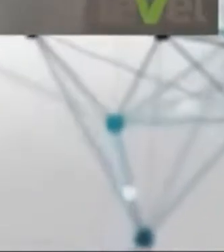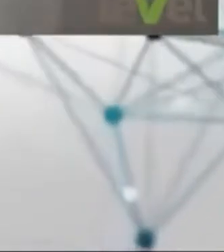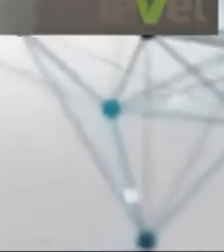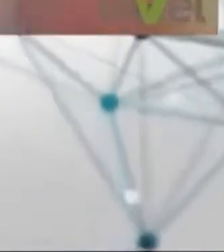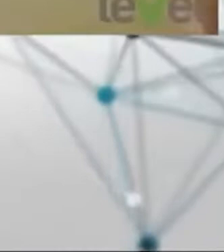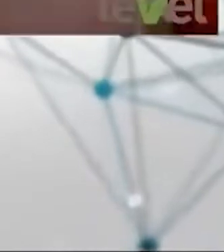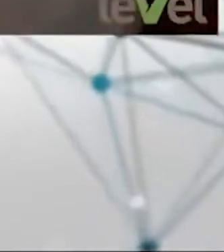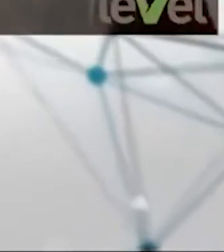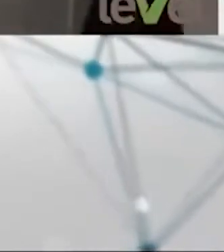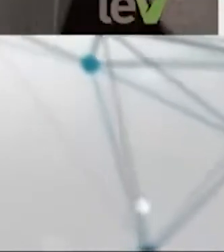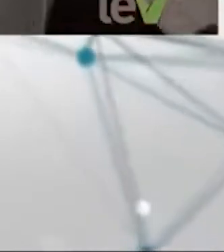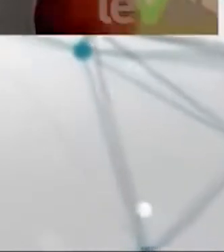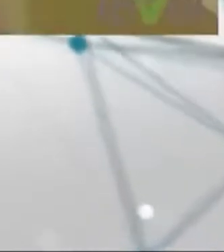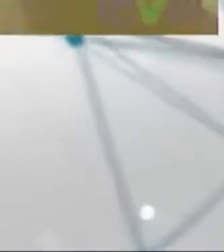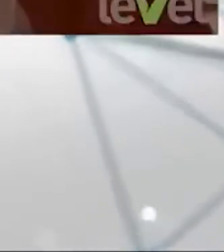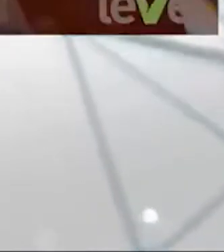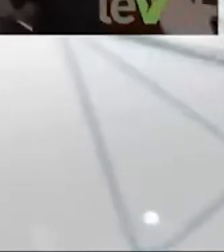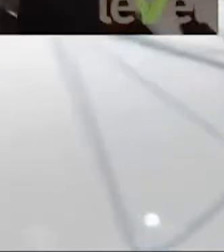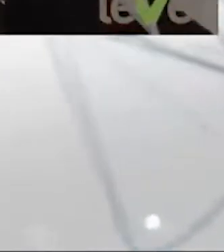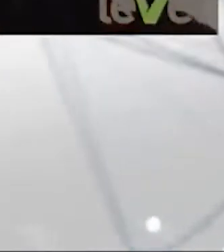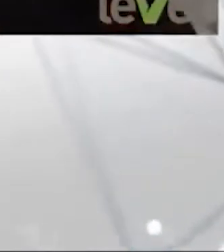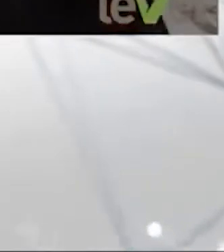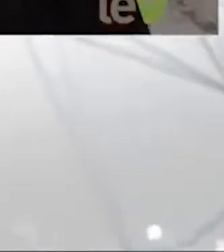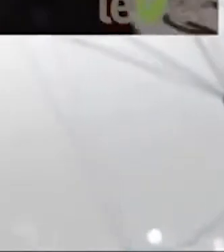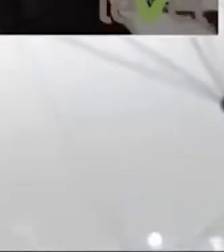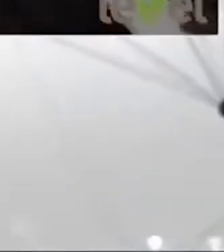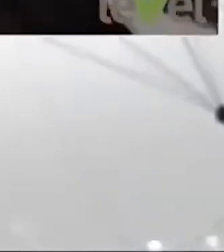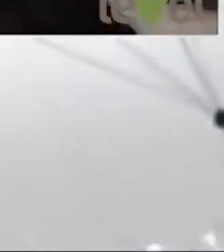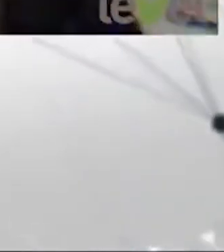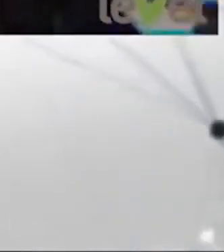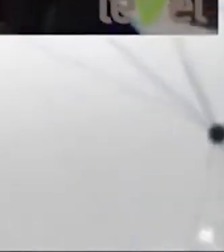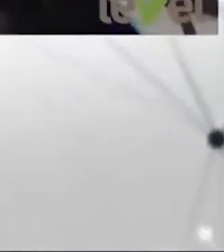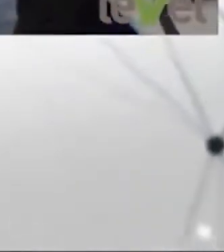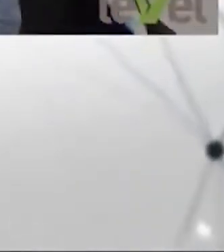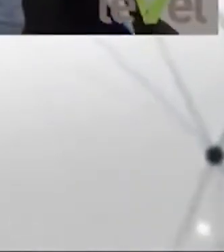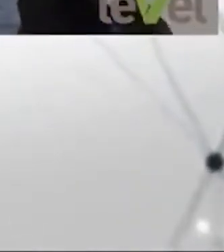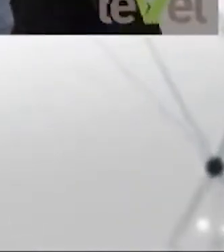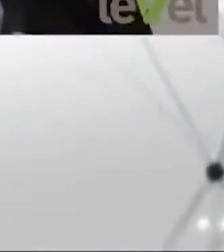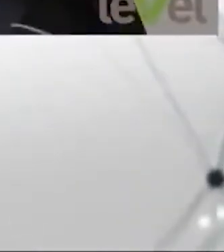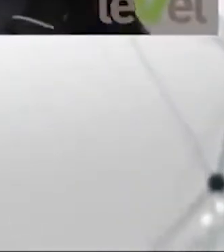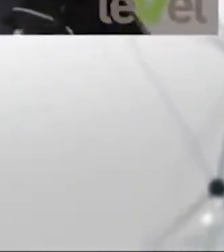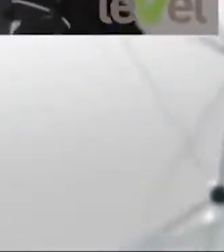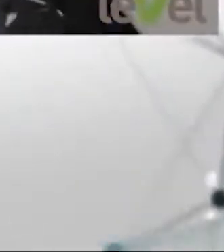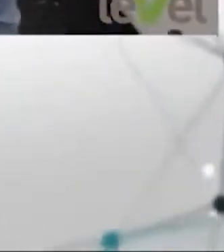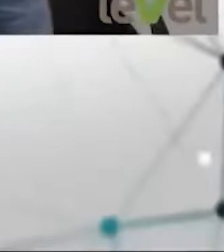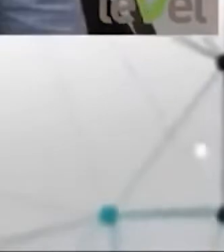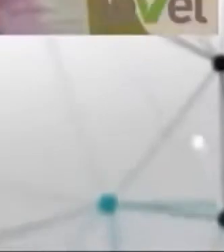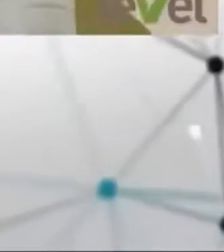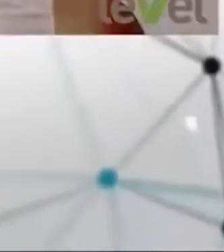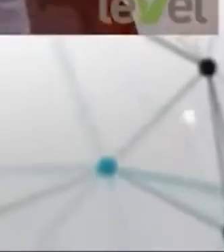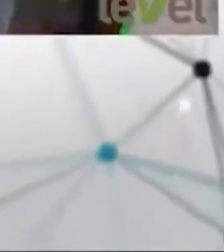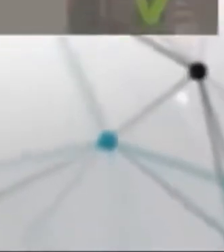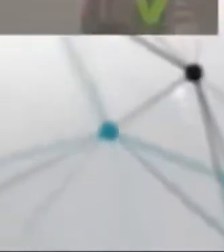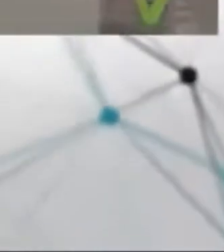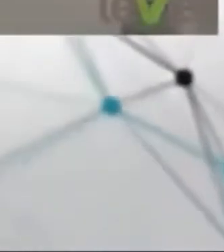cuidamos da gestão dos seus serviços, garantindo a continuidade e a eficiência das suas operações.